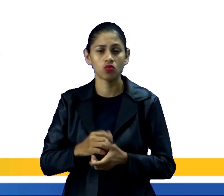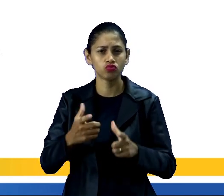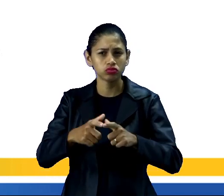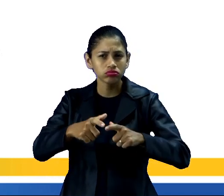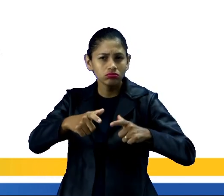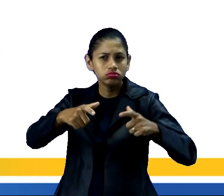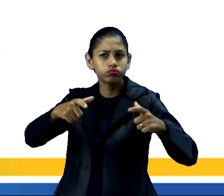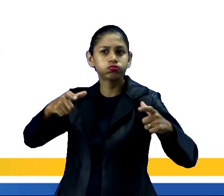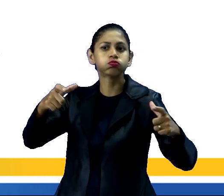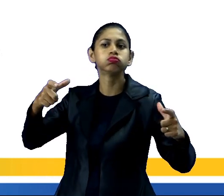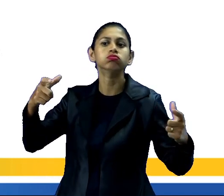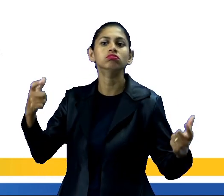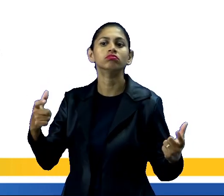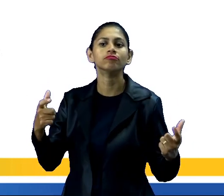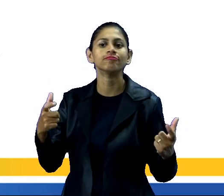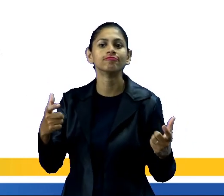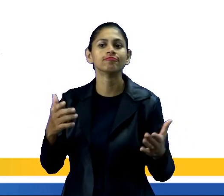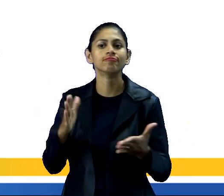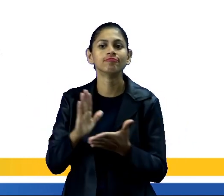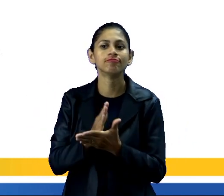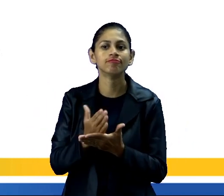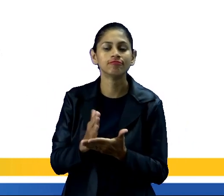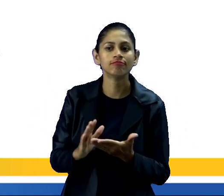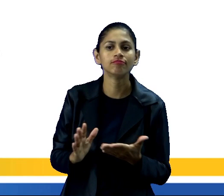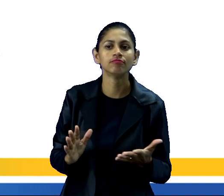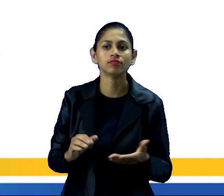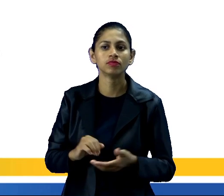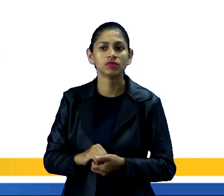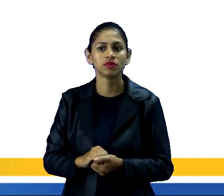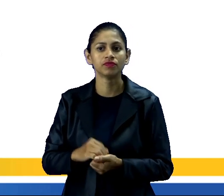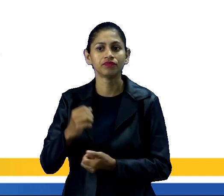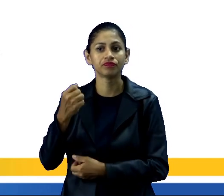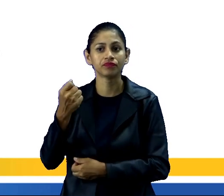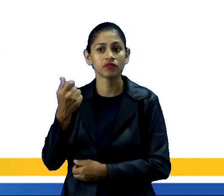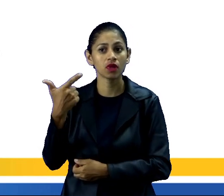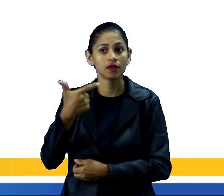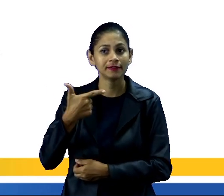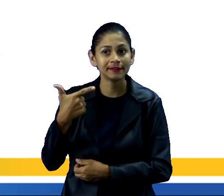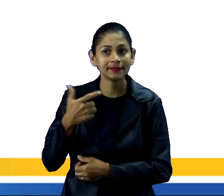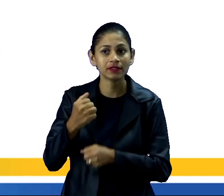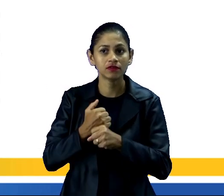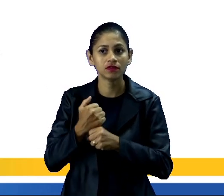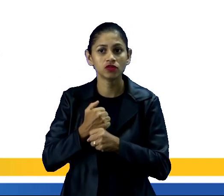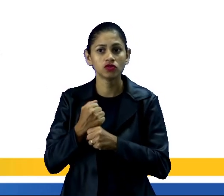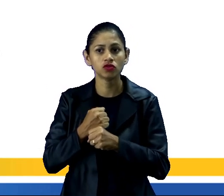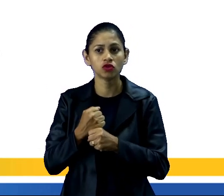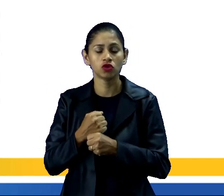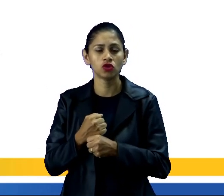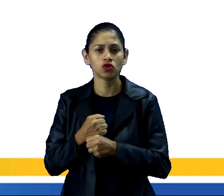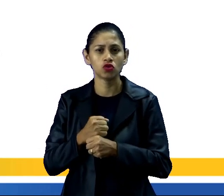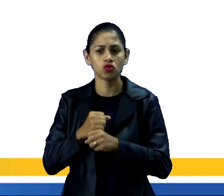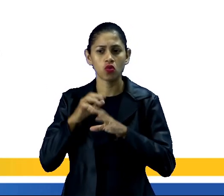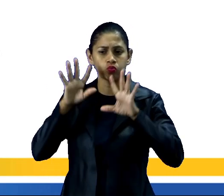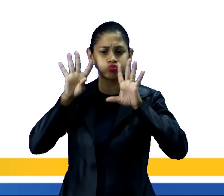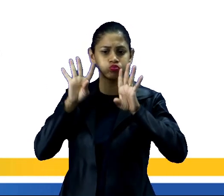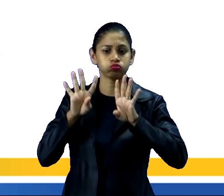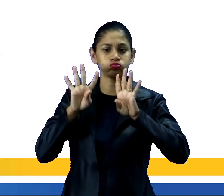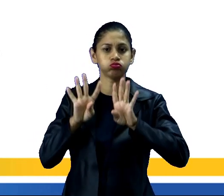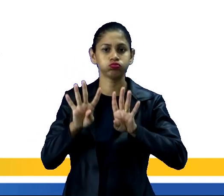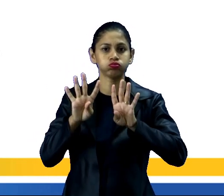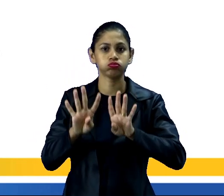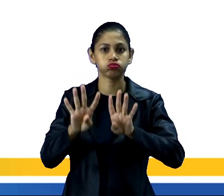ao Duce, como era chamado o Mussolini, né? E em 22, os fascistas realizaram a marcha sobre Roma, né? Um grande movimento,